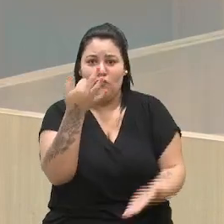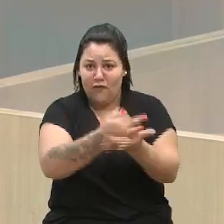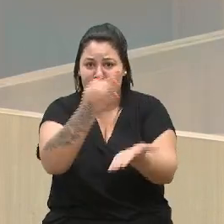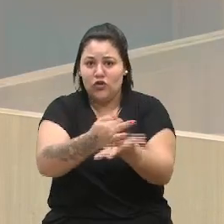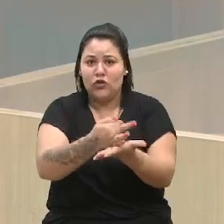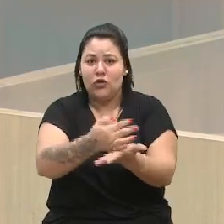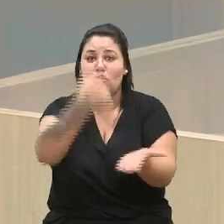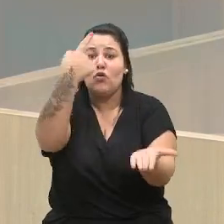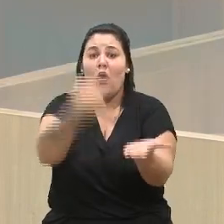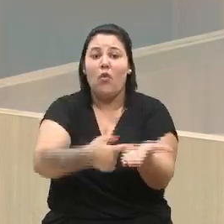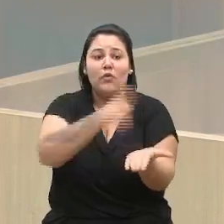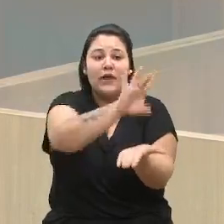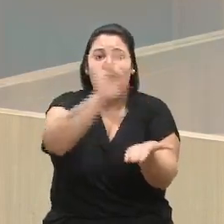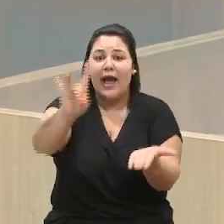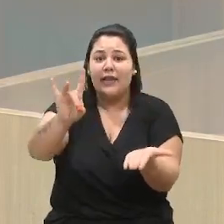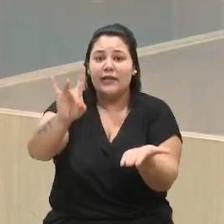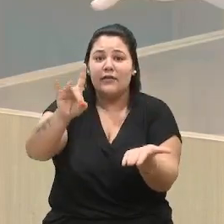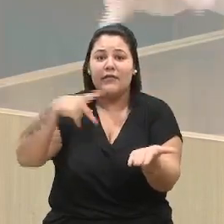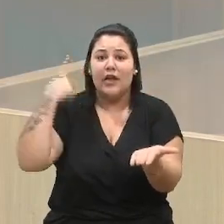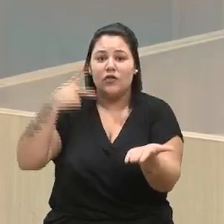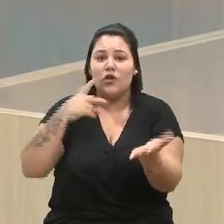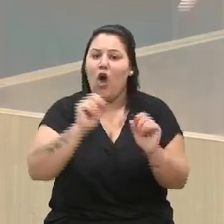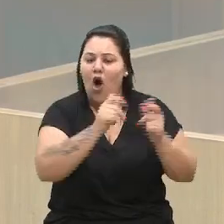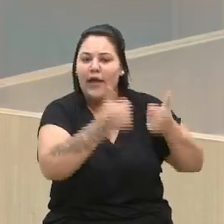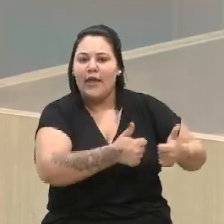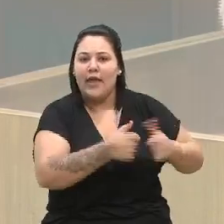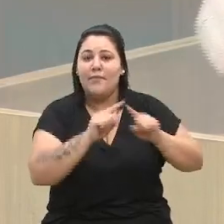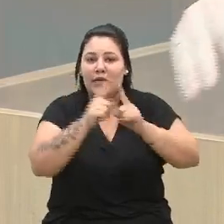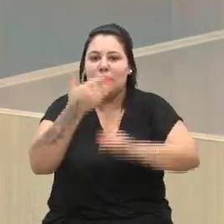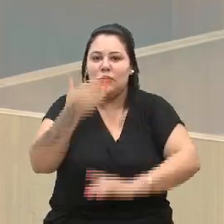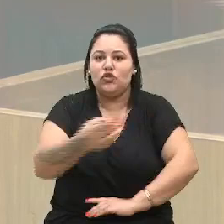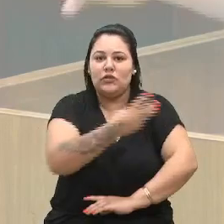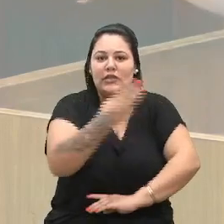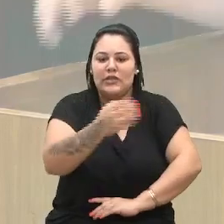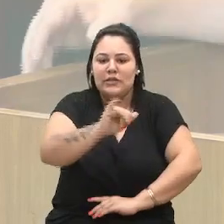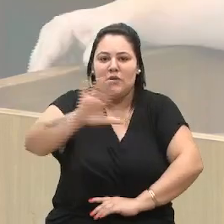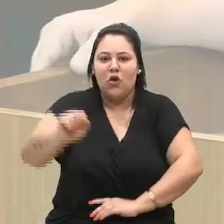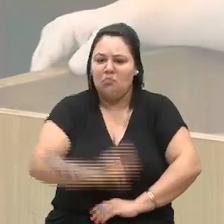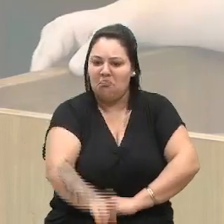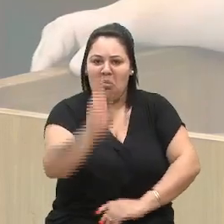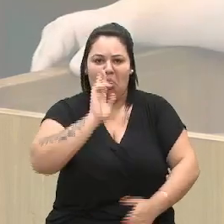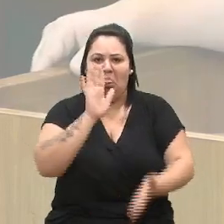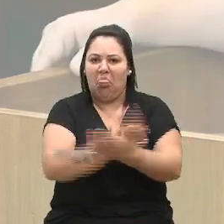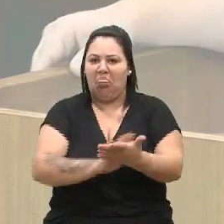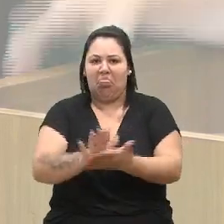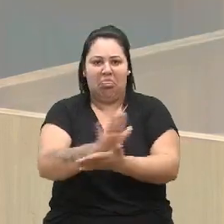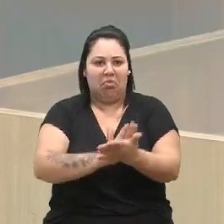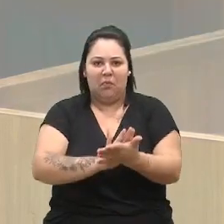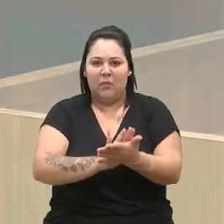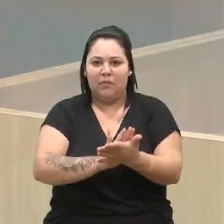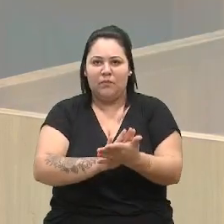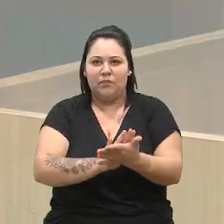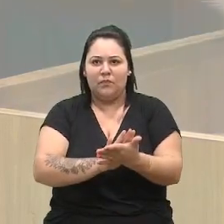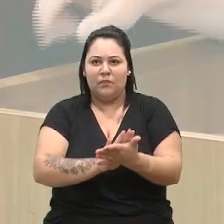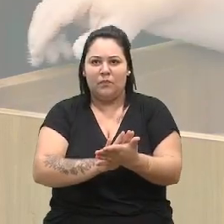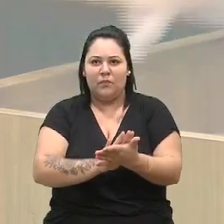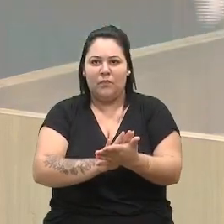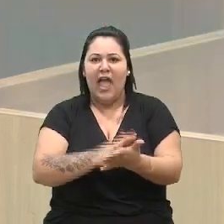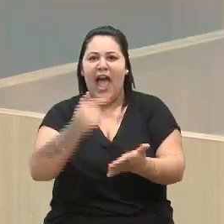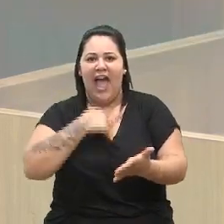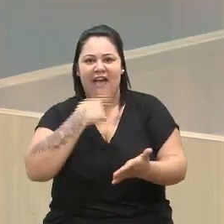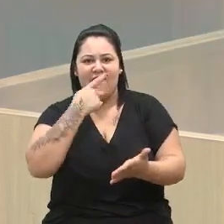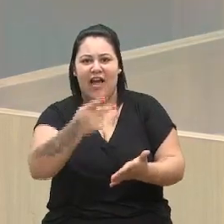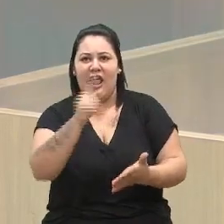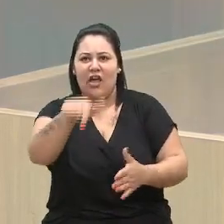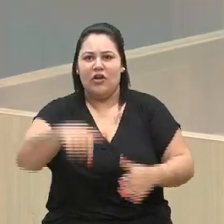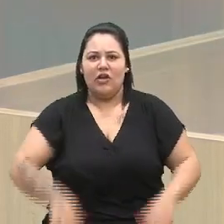cada vereador, sem problema. E eu pedi sobre os 33 milhões e não souberam me responder. E aí me induze a eu fazer. Não